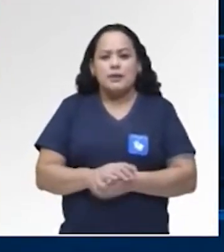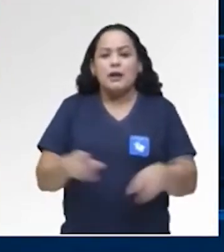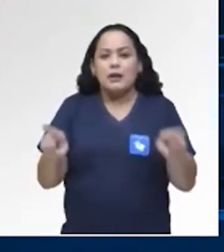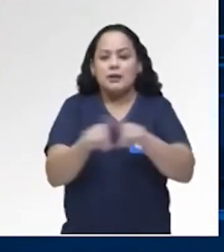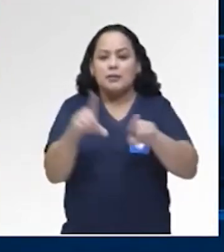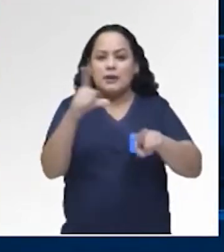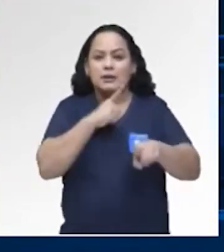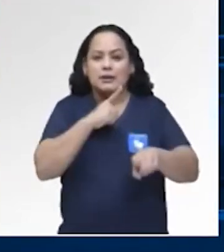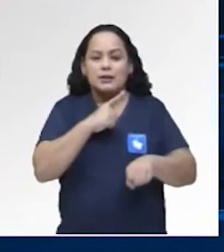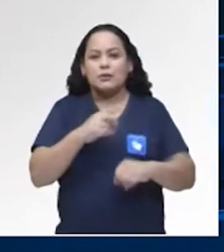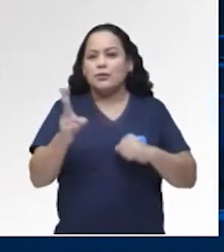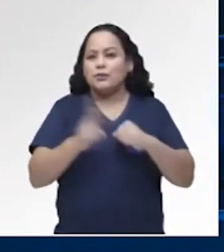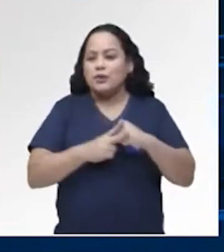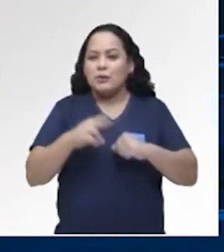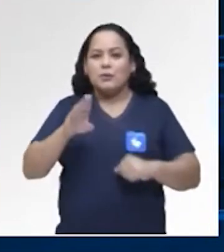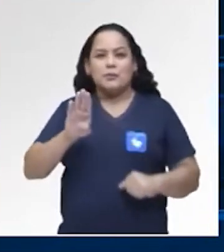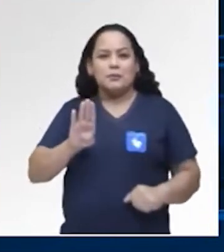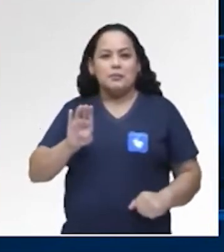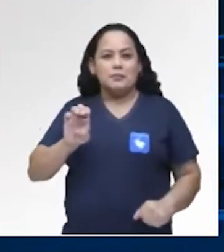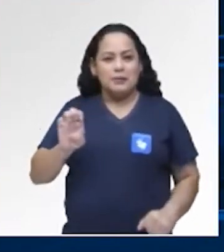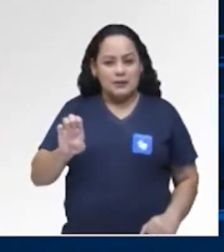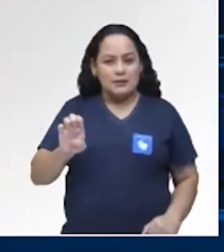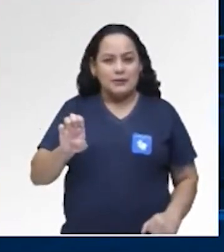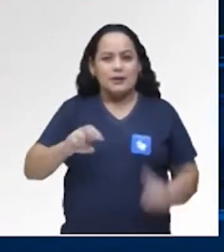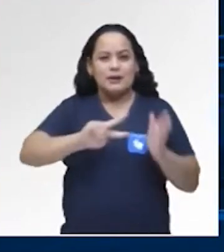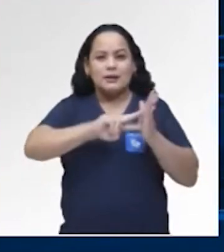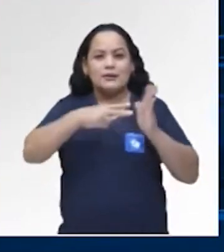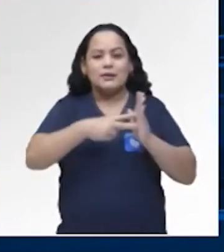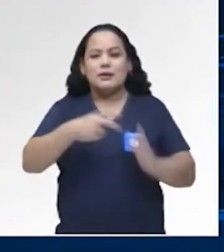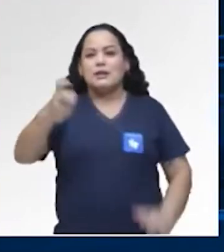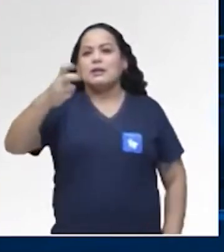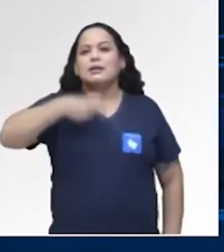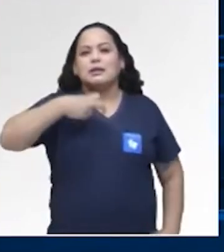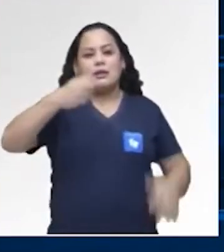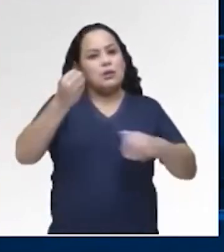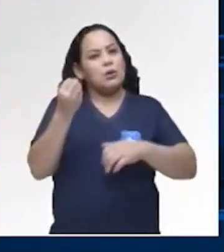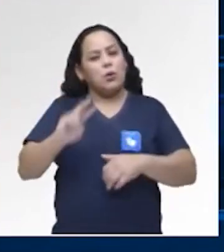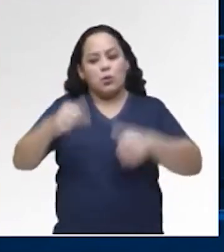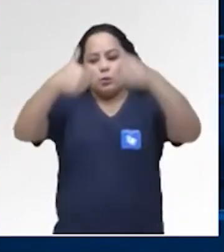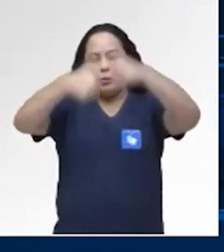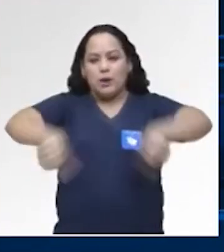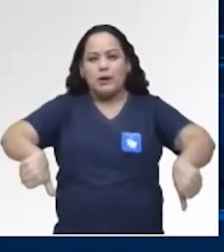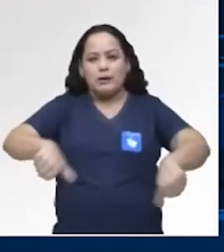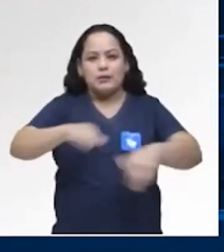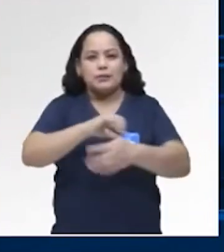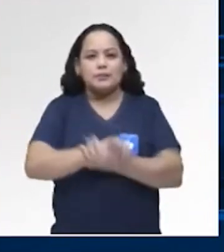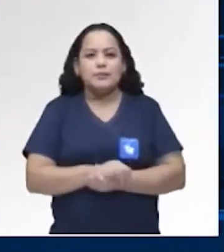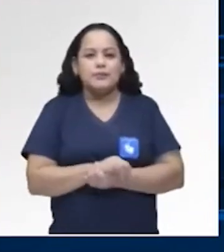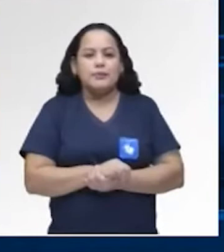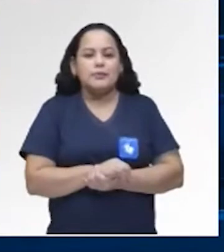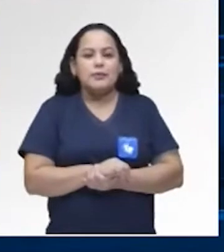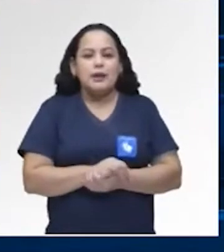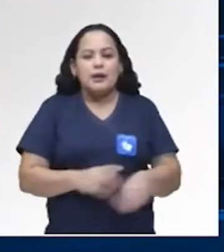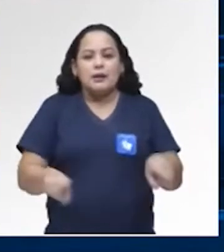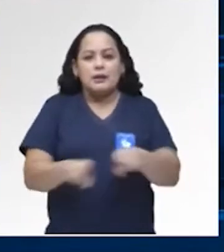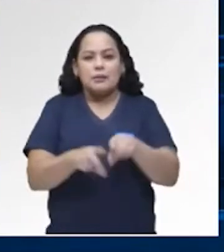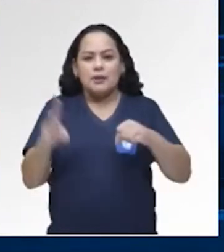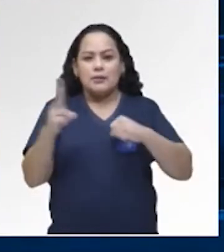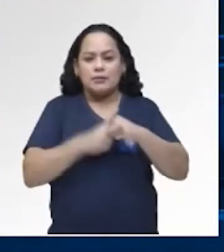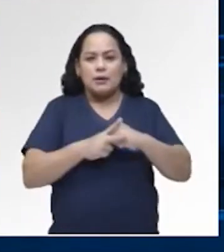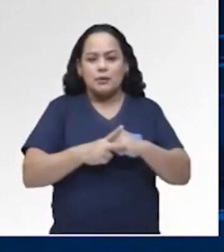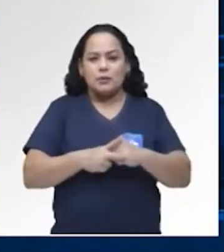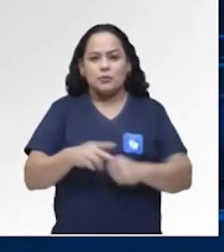temos o verbo to be, né? O verbo be, que significa ser ou estar. Aí na sequência nós temos o verbo